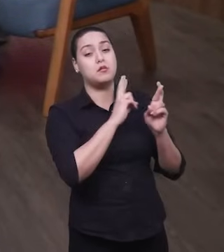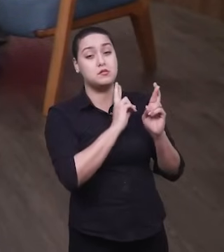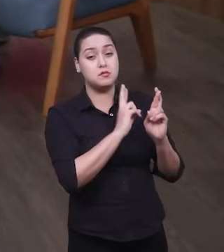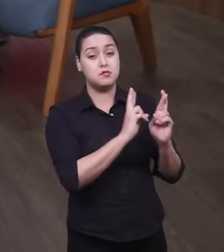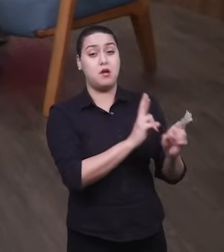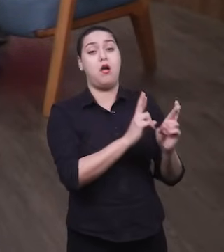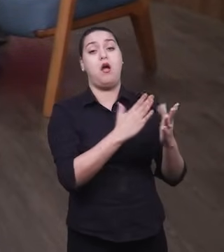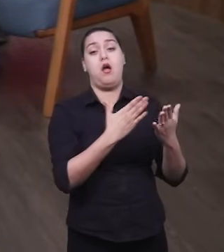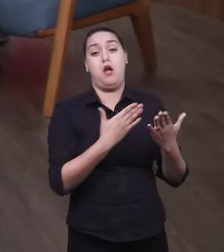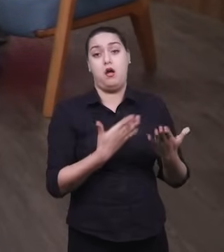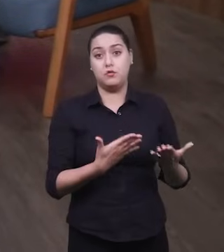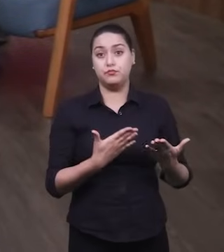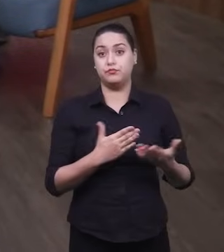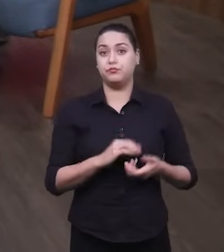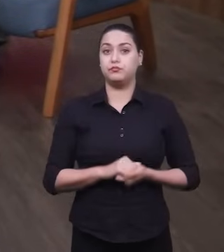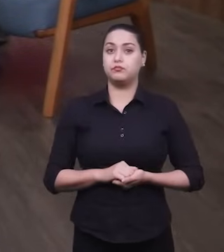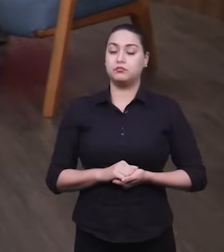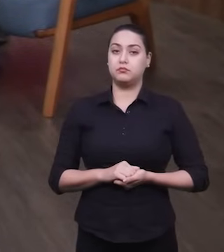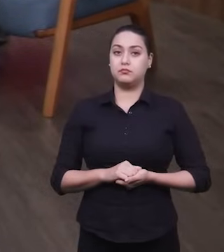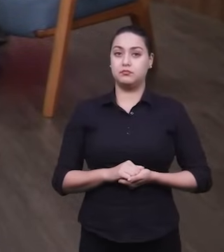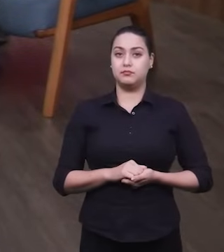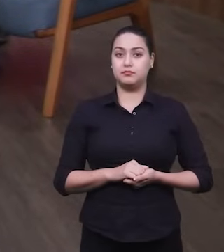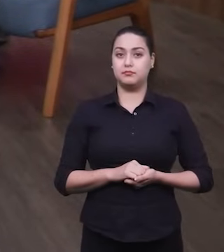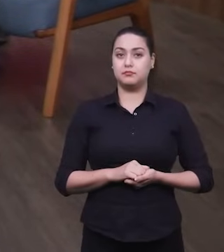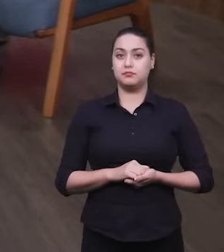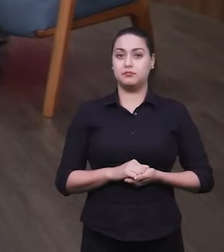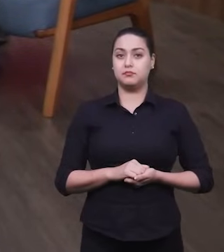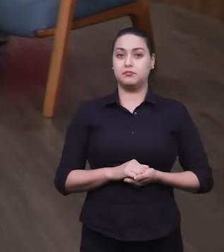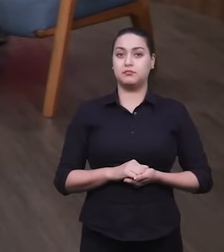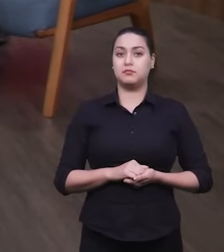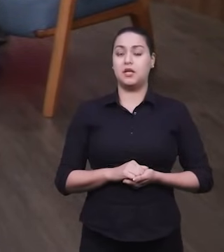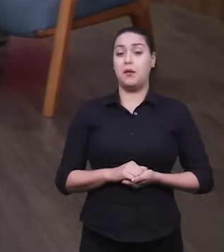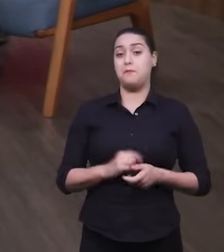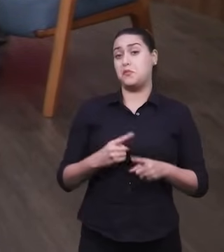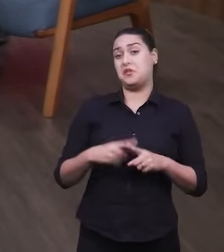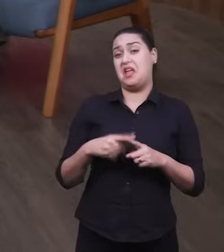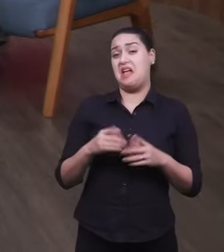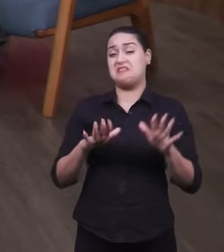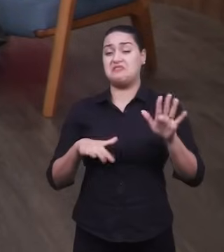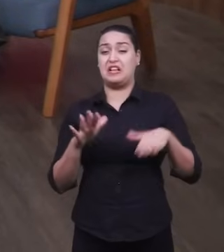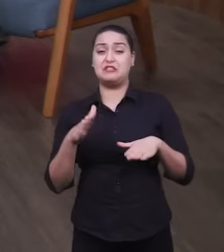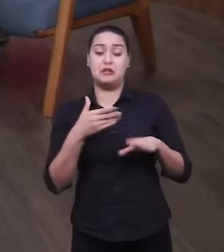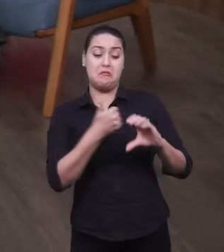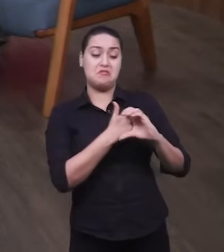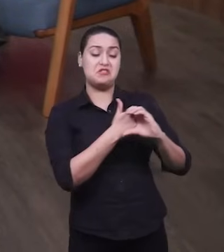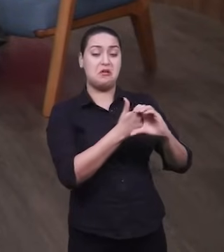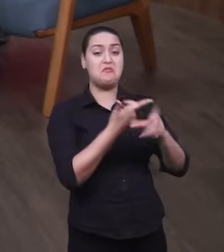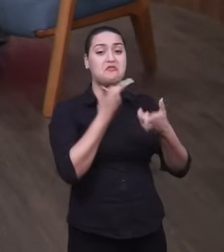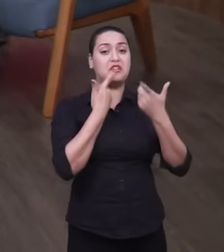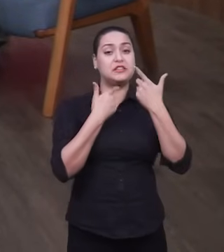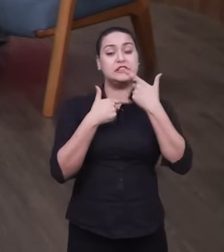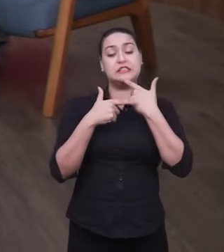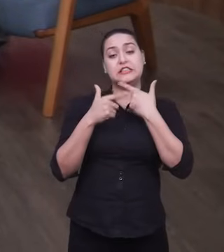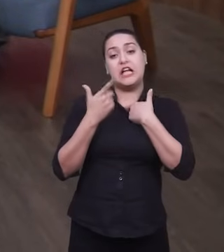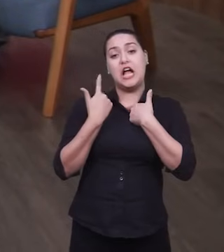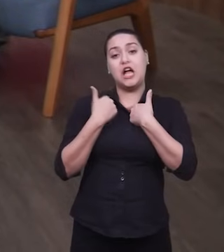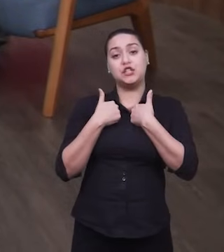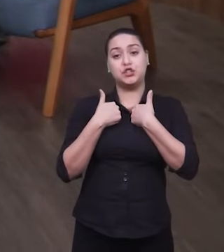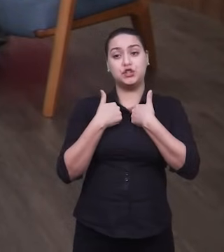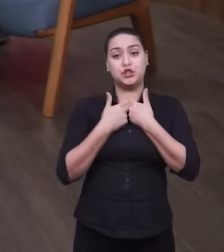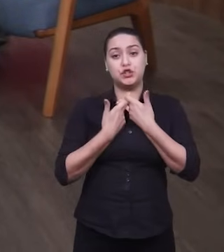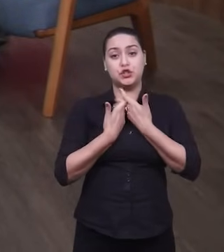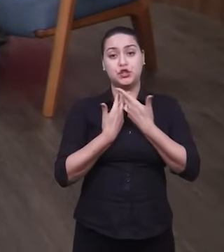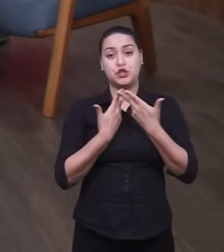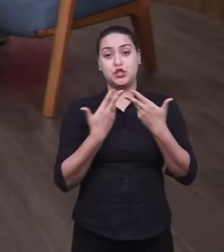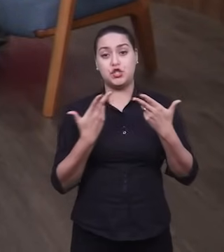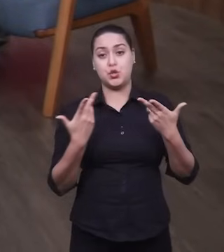superstição. Exatamente. Talvez no afã de angariar fiéis e de crescer, deixa que o mundo